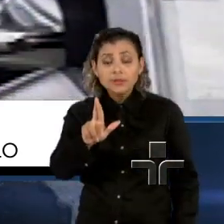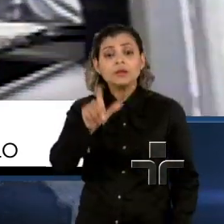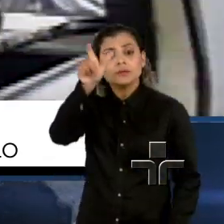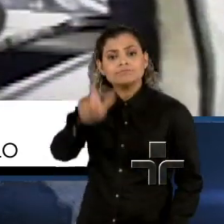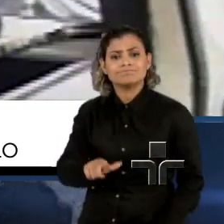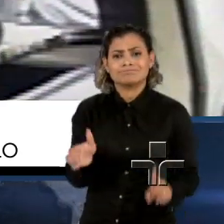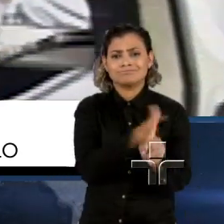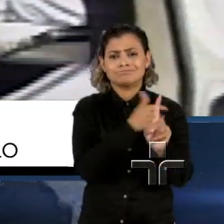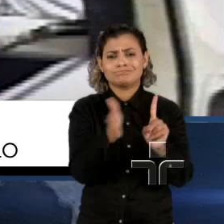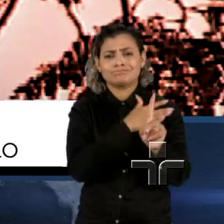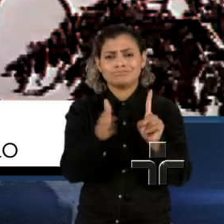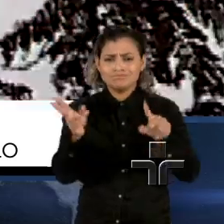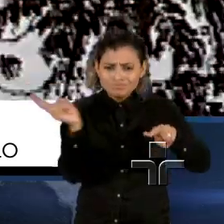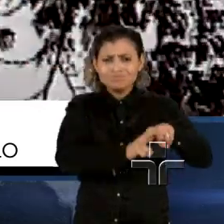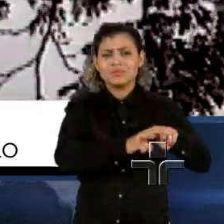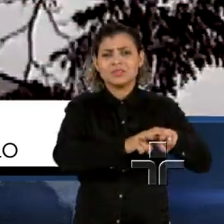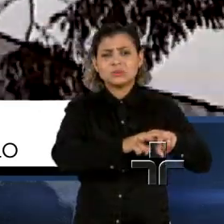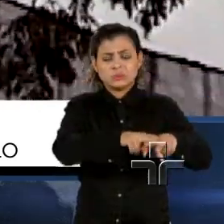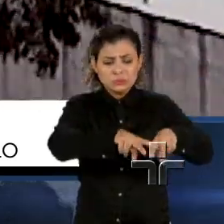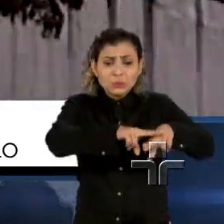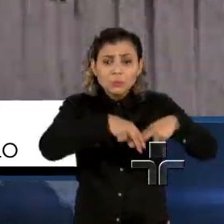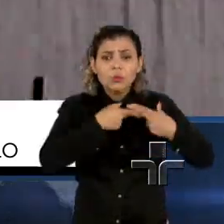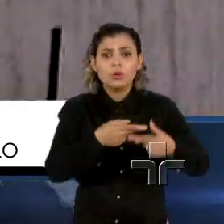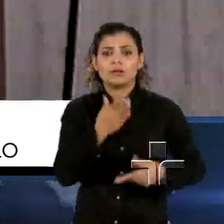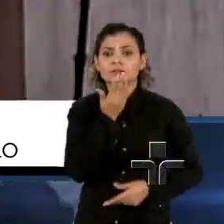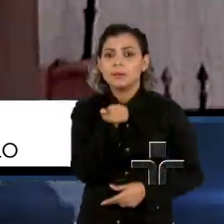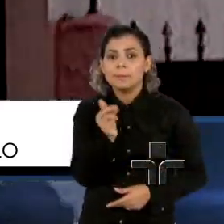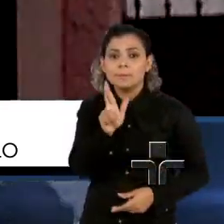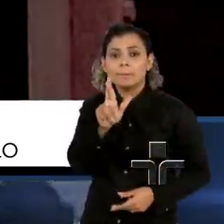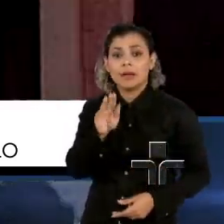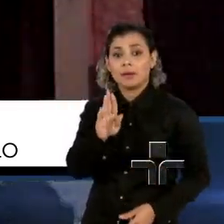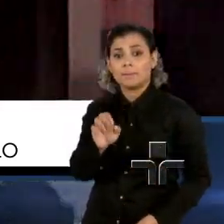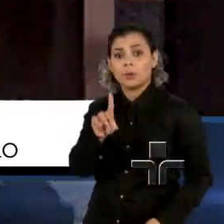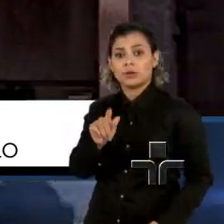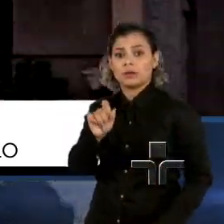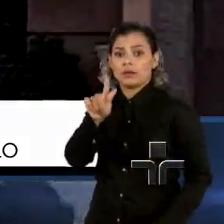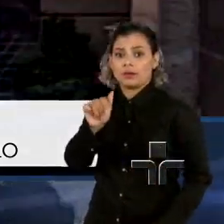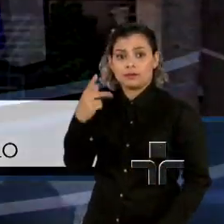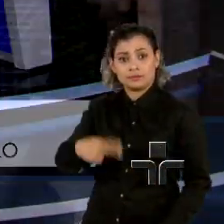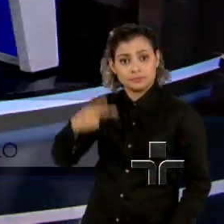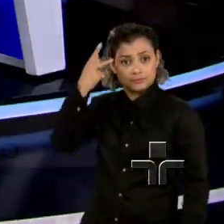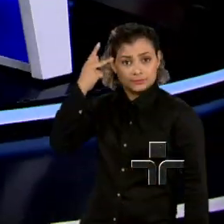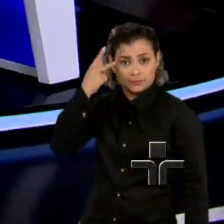preso injustamente no caso do Bar Bodega, em São Paulo.